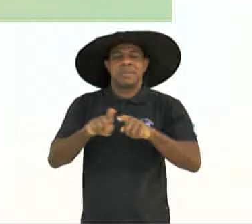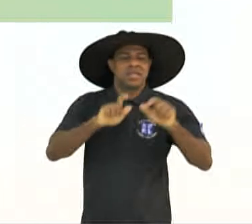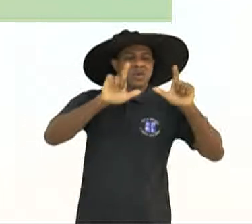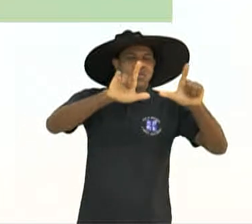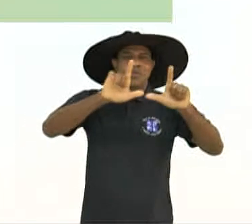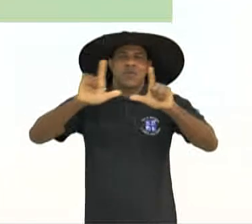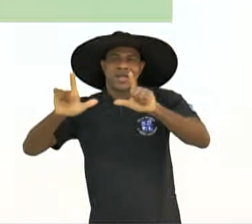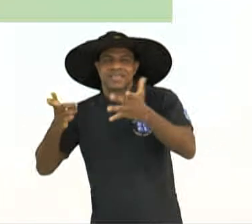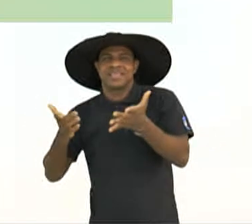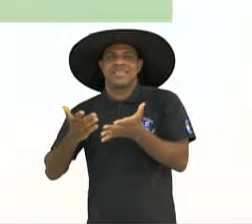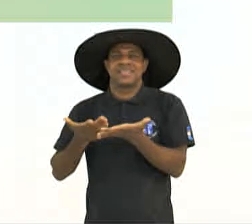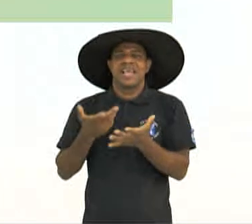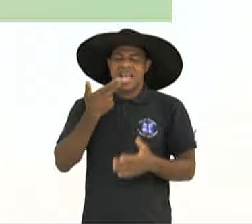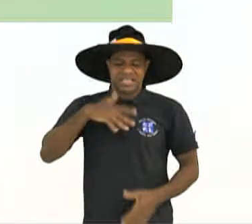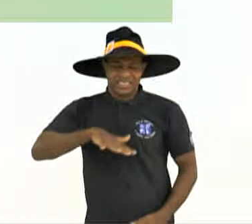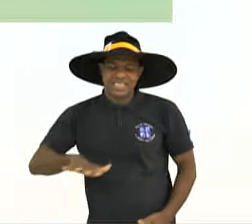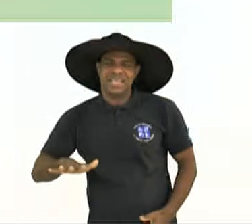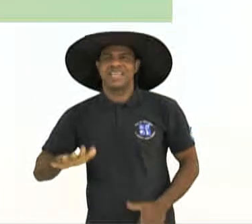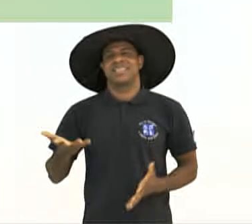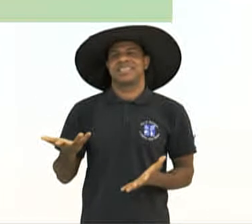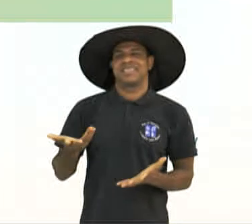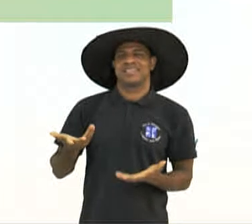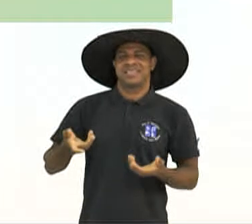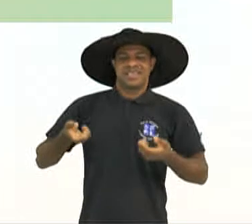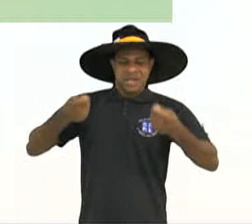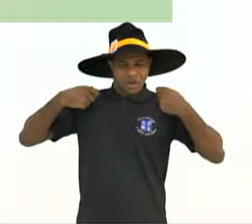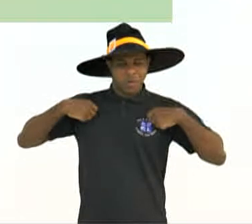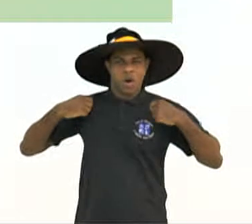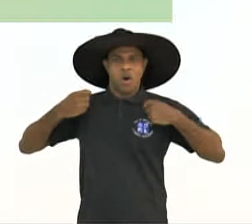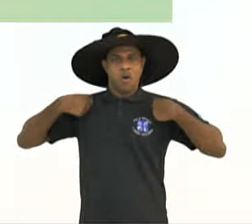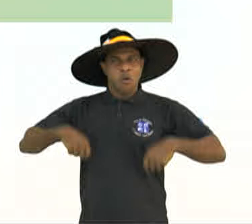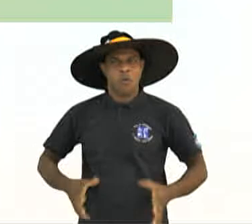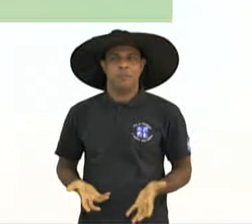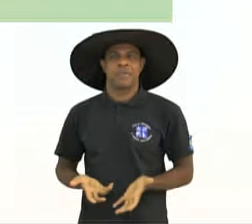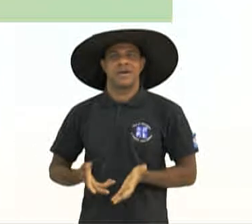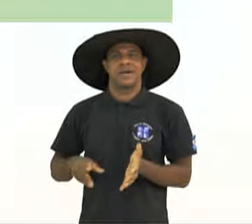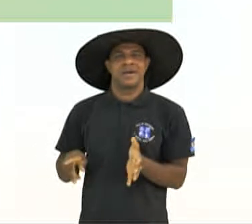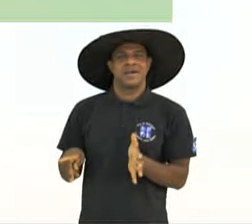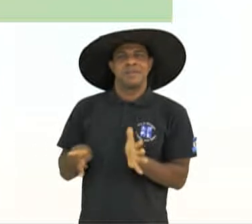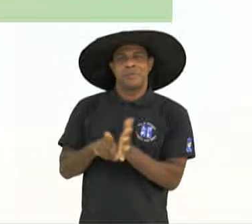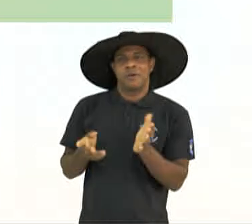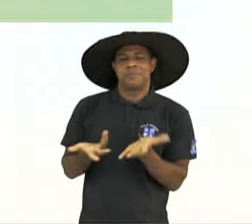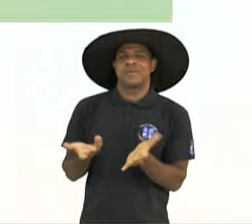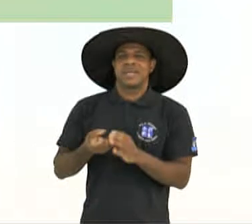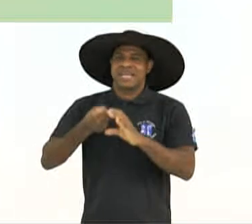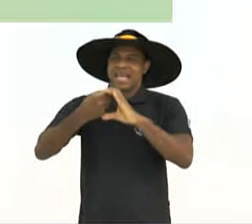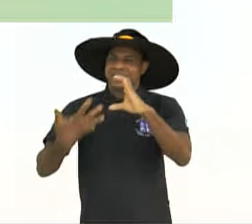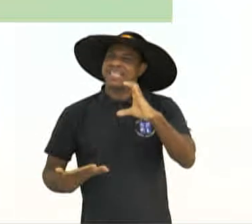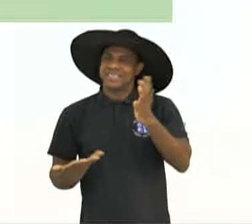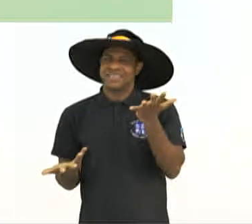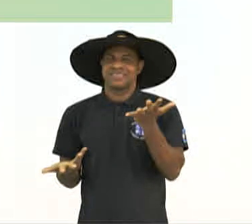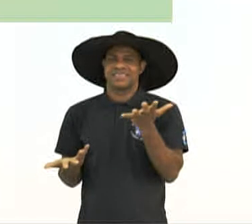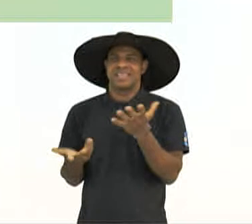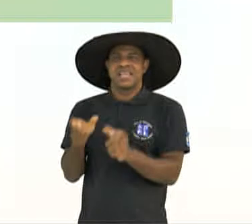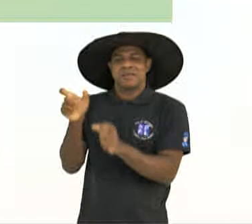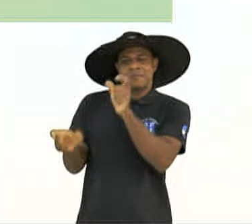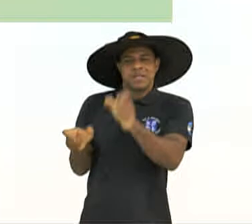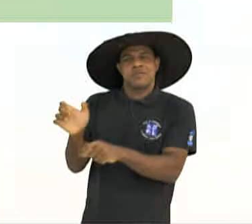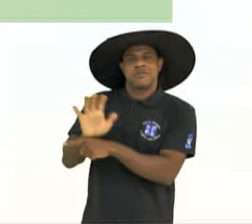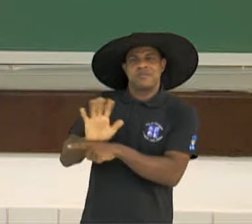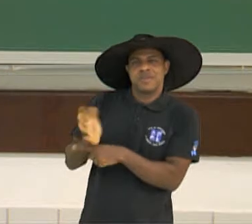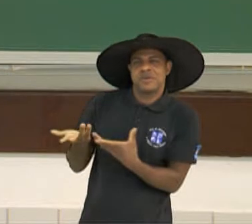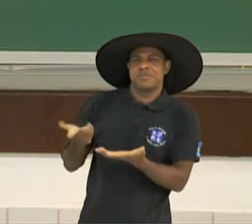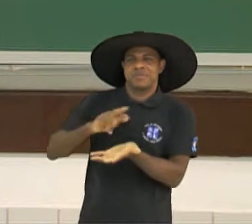de quadrinhos. As crianças se vestem, é possível nesse dia a gente vê várias pessoas nas